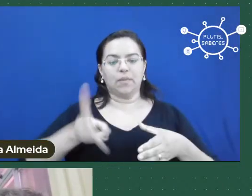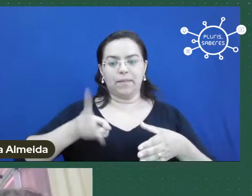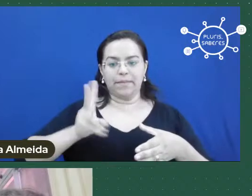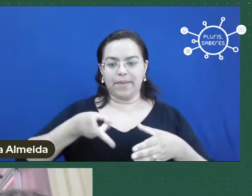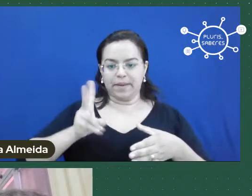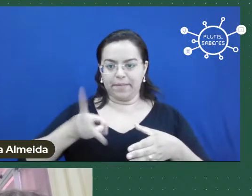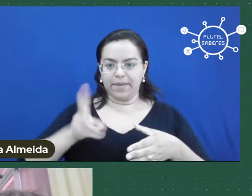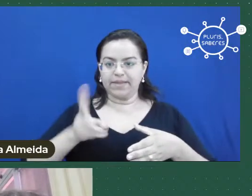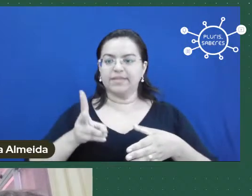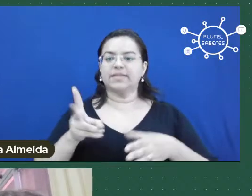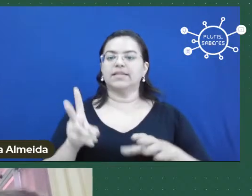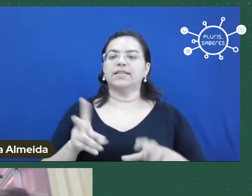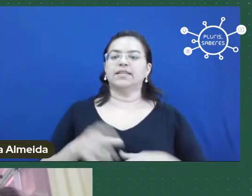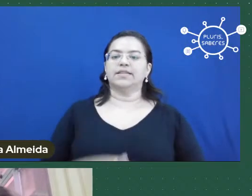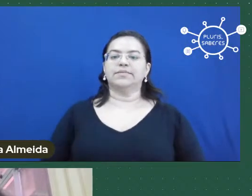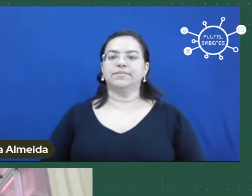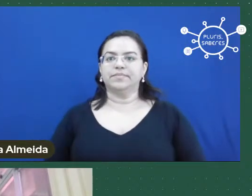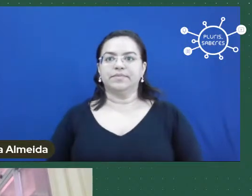Ceará.